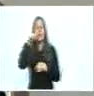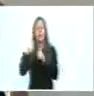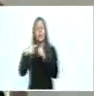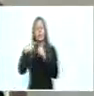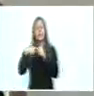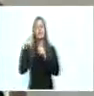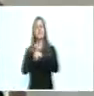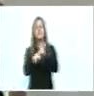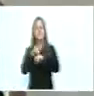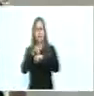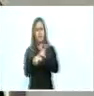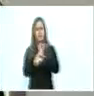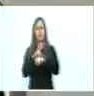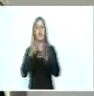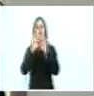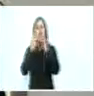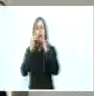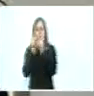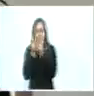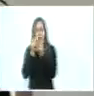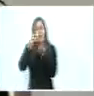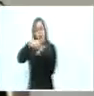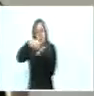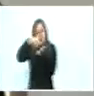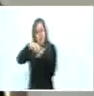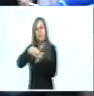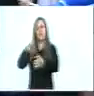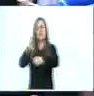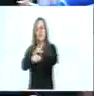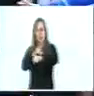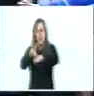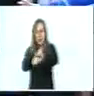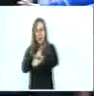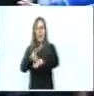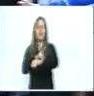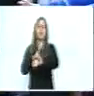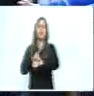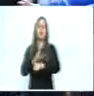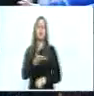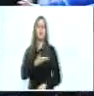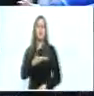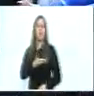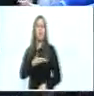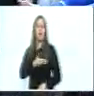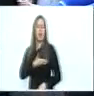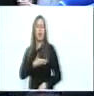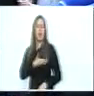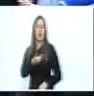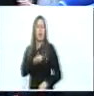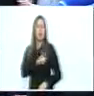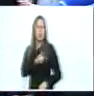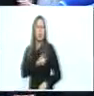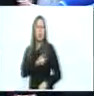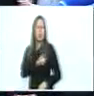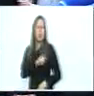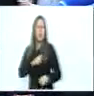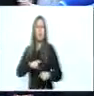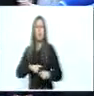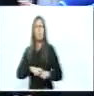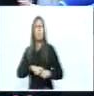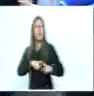e enraizaram, a família está enraizada aqui em Viçosa. Então, um colega chegou a falar em números, eu garanto que é mais de